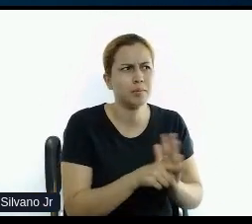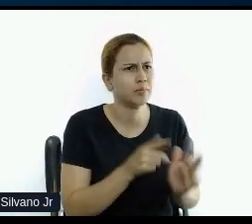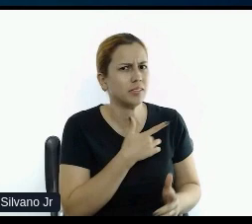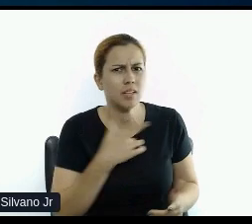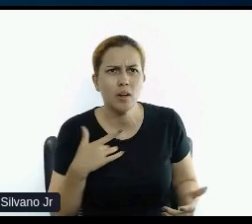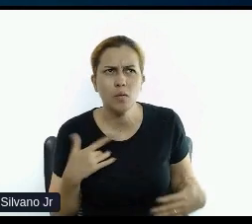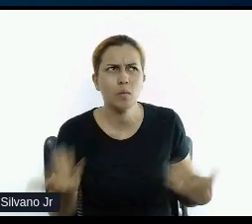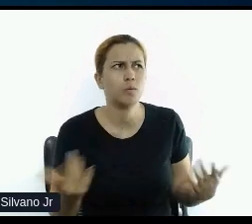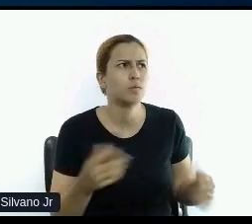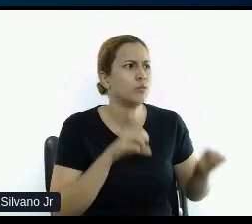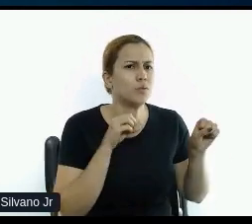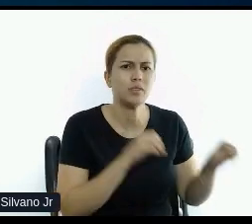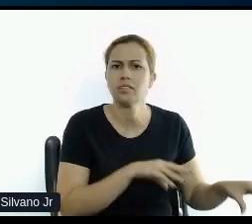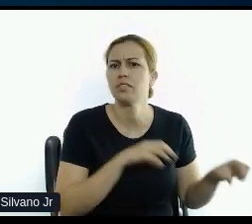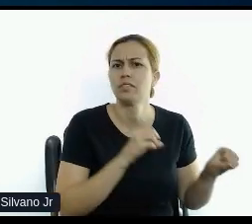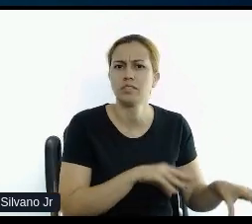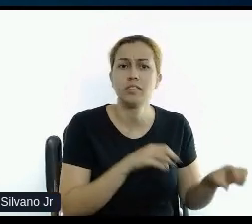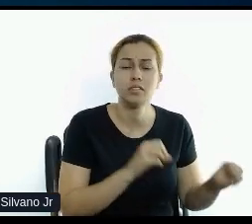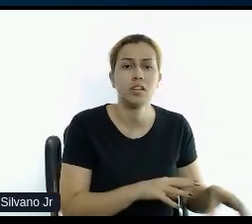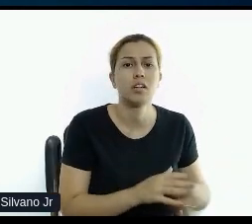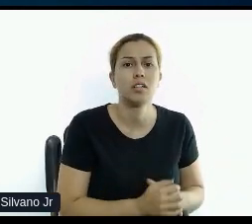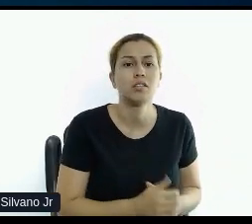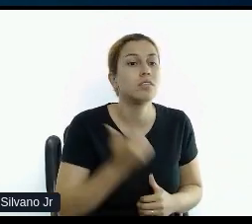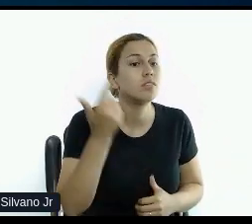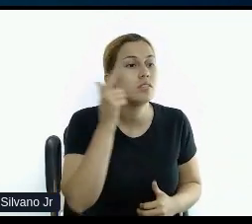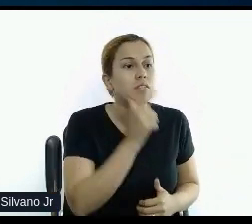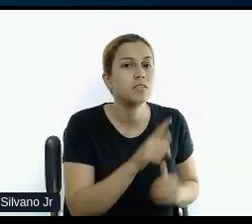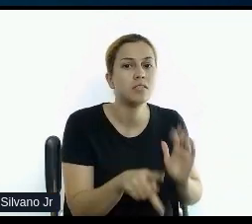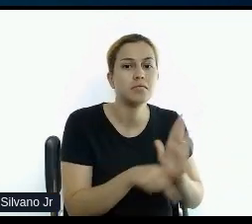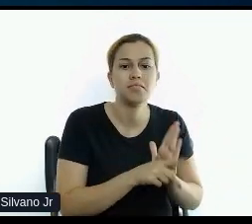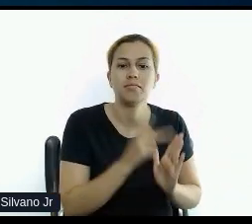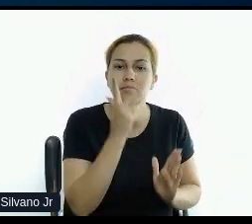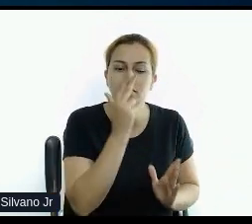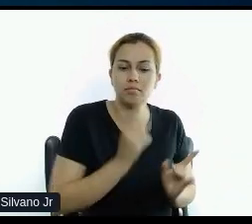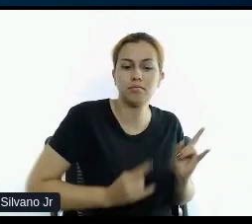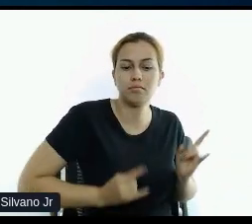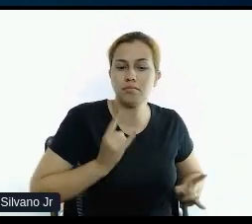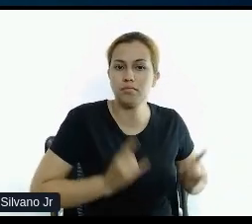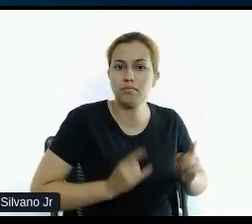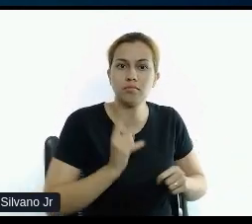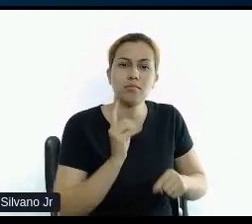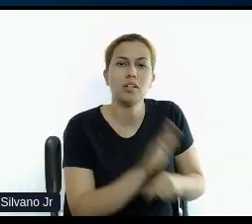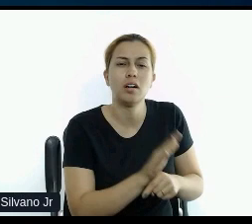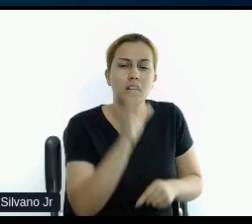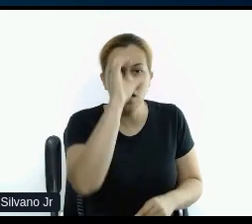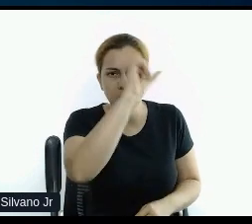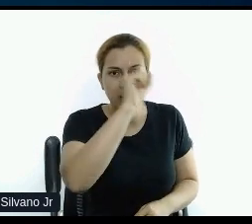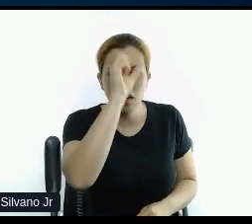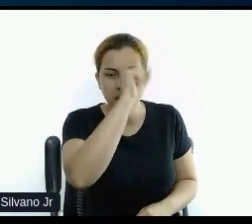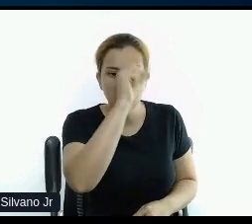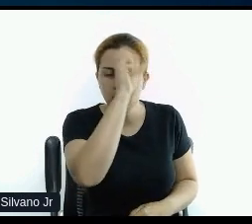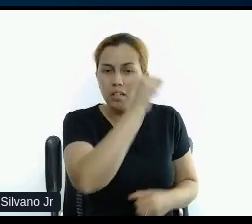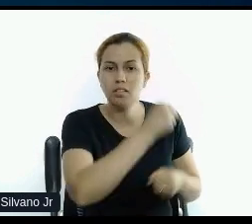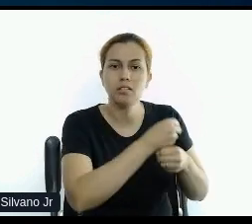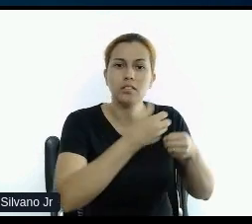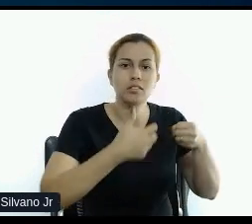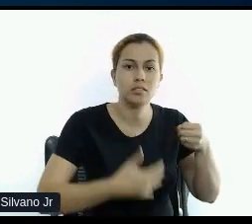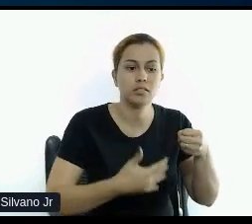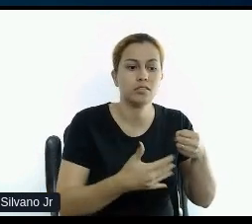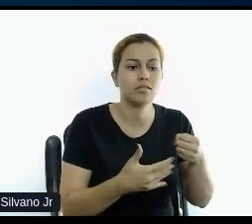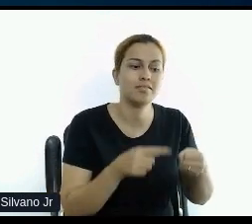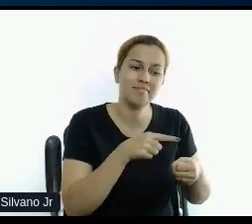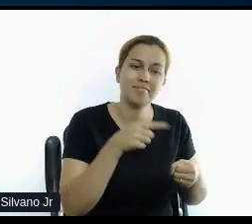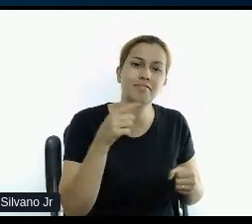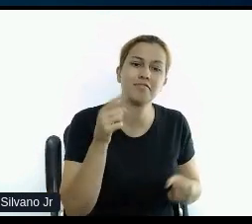então você conseguir ter ali um robô, entre aspas, que vai estar ajudando você a aprender um determinado conteúdo e um robô acessível que vai